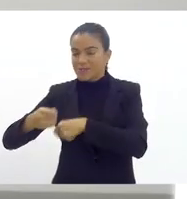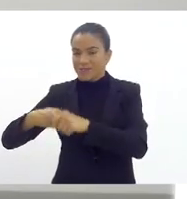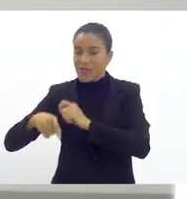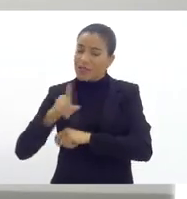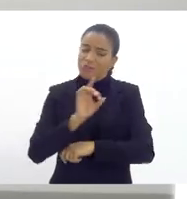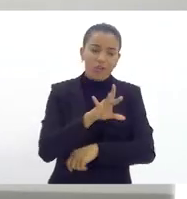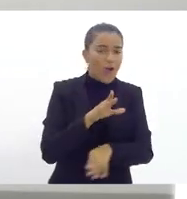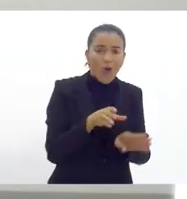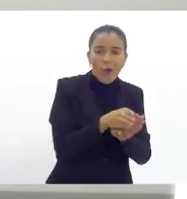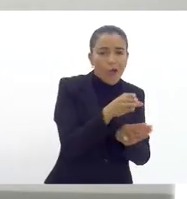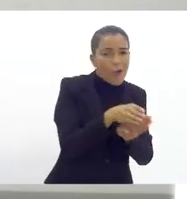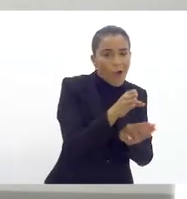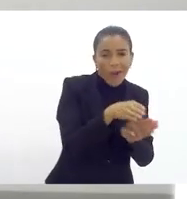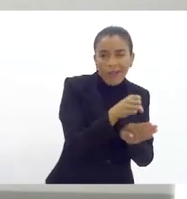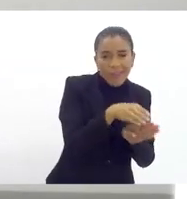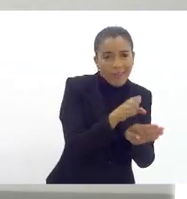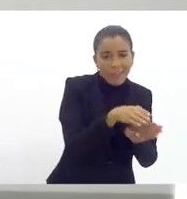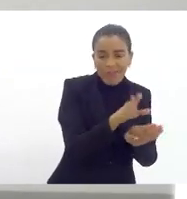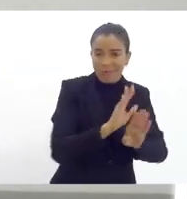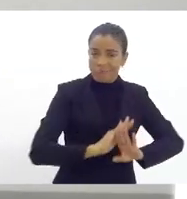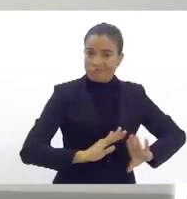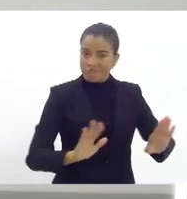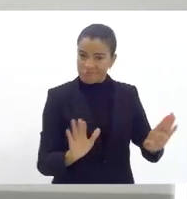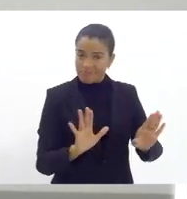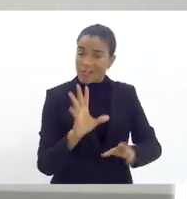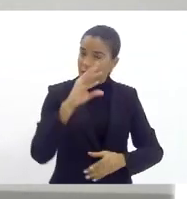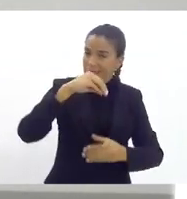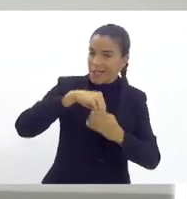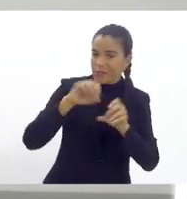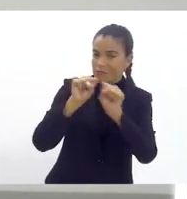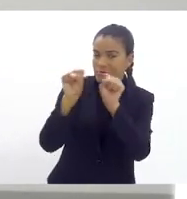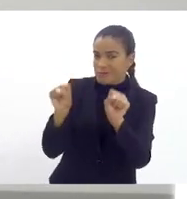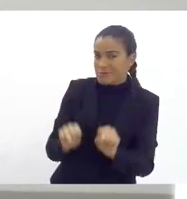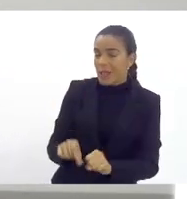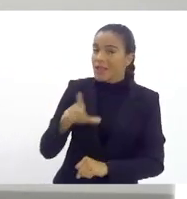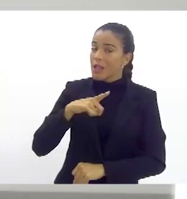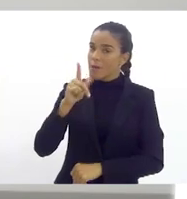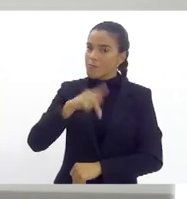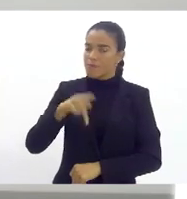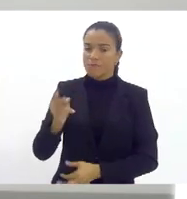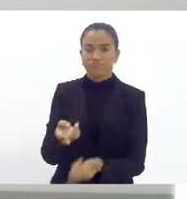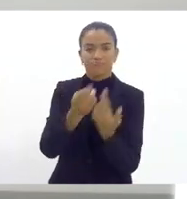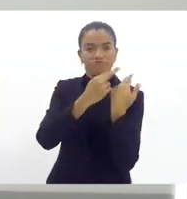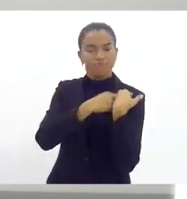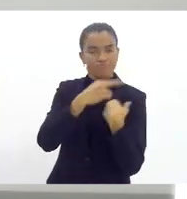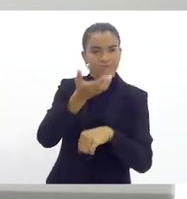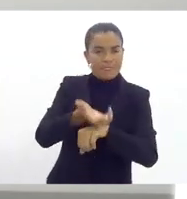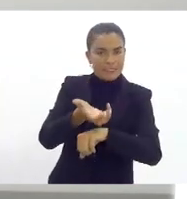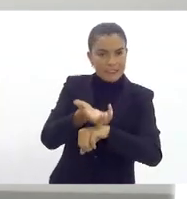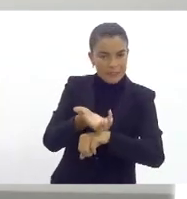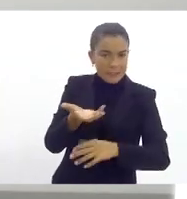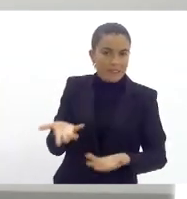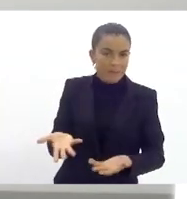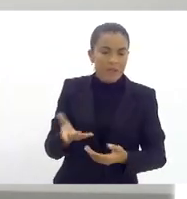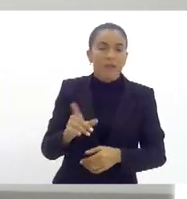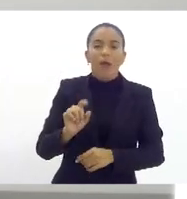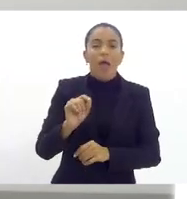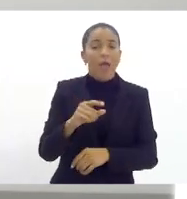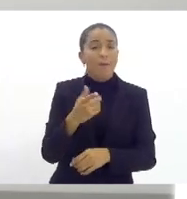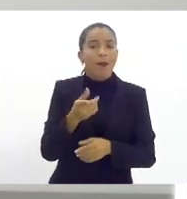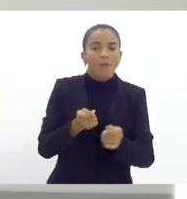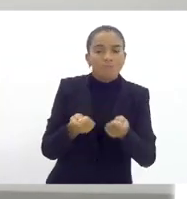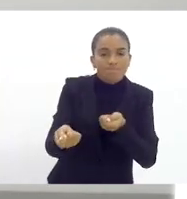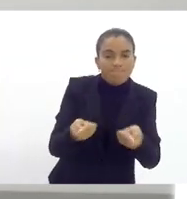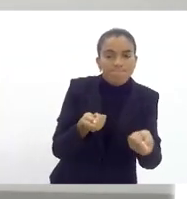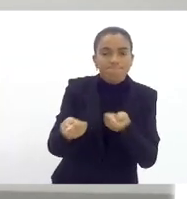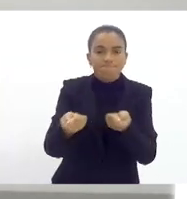que orienta apenas o sistema né e dentro desse sistema tem um professor que é responsável pela disciplina que é para disciplinar